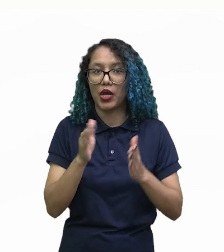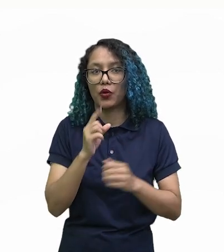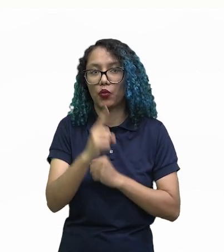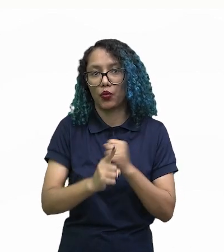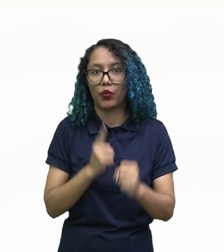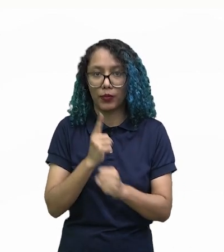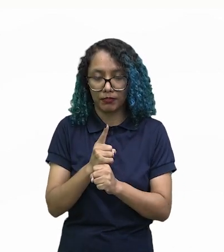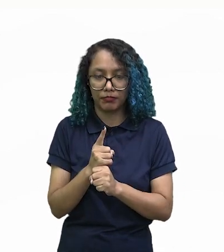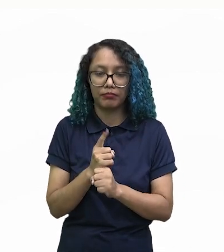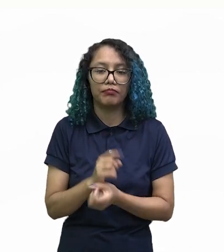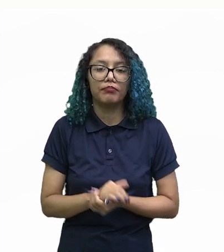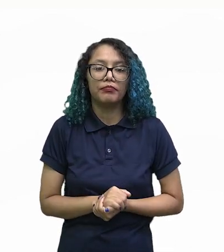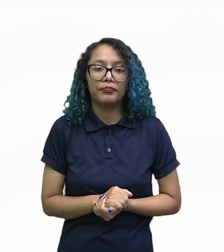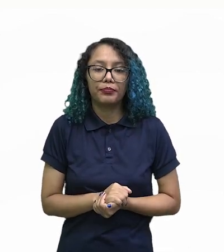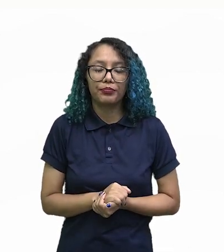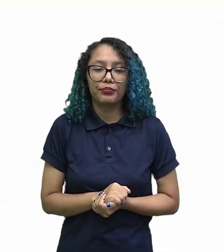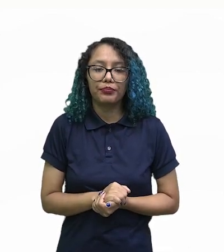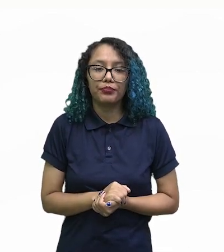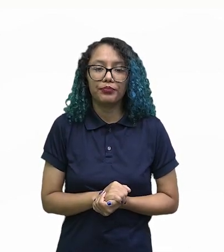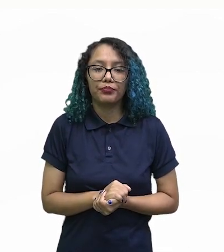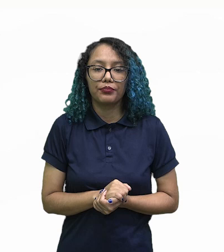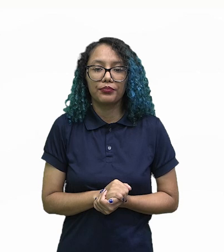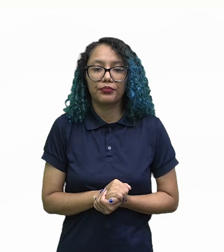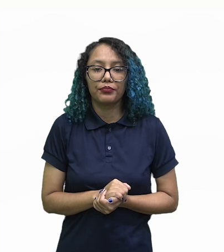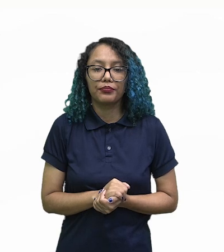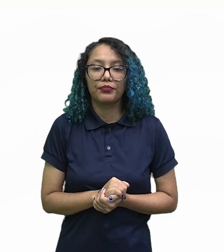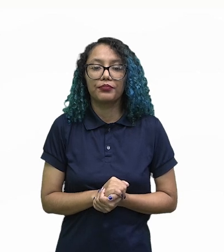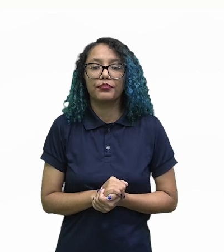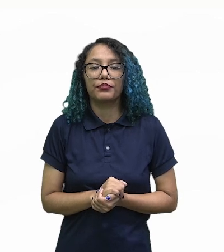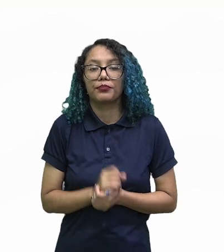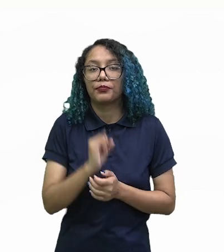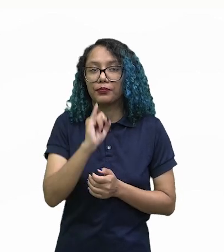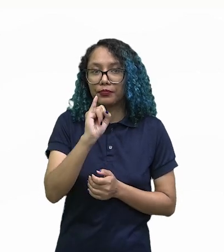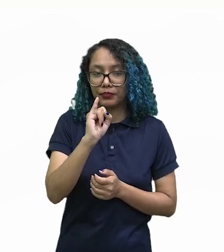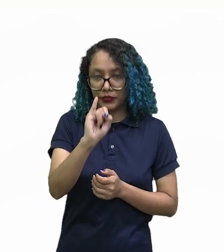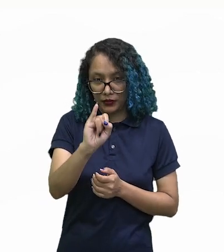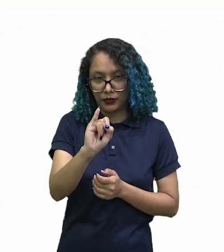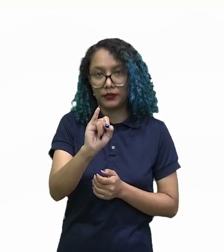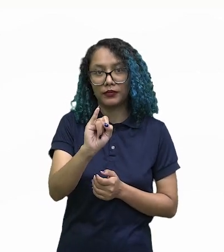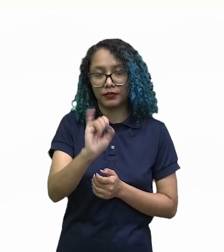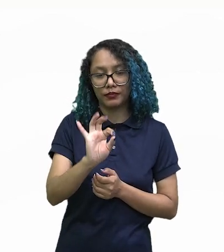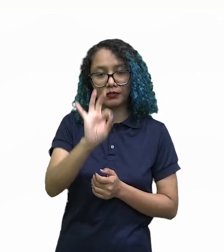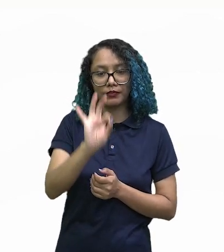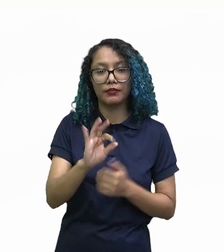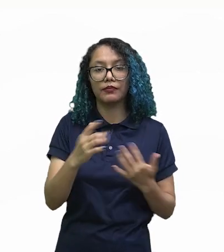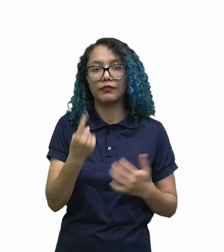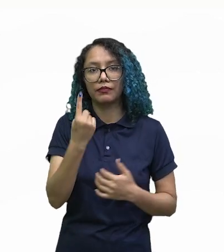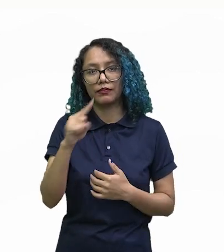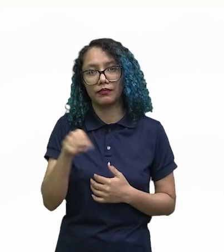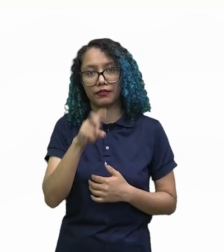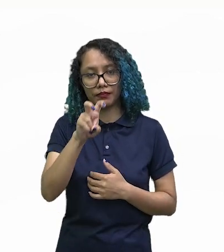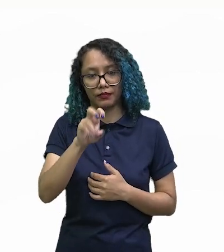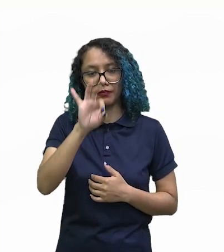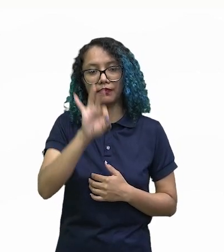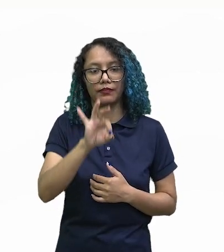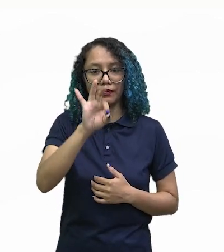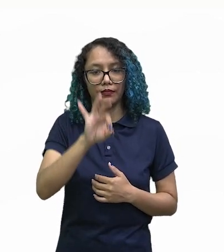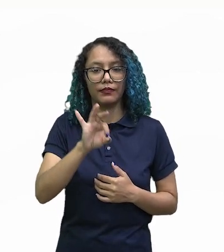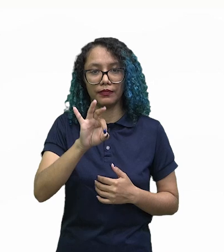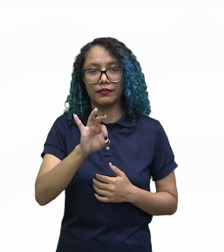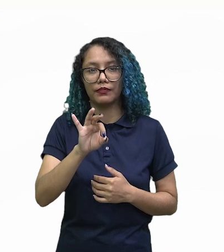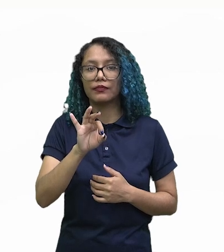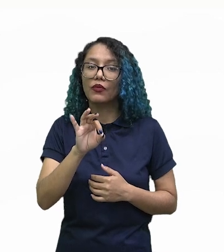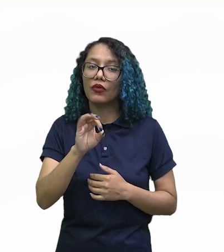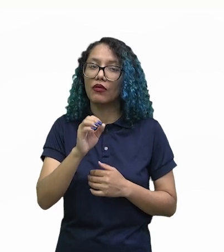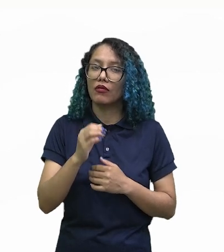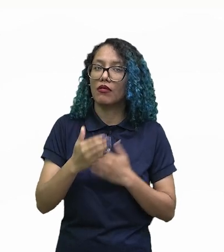ano e a taxa de 1,5% ali por cento